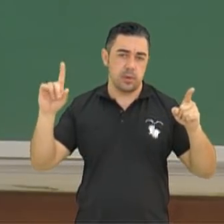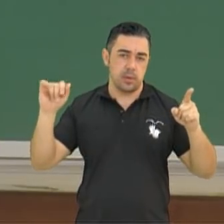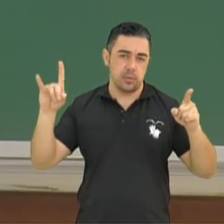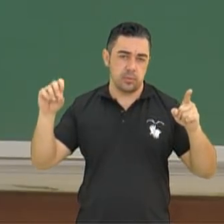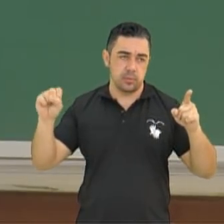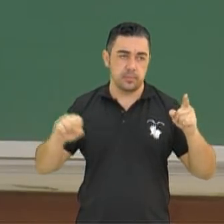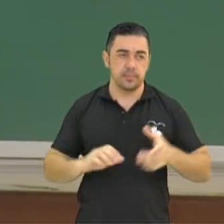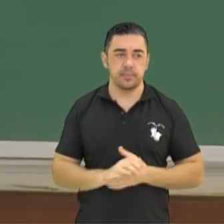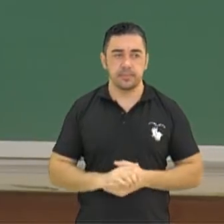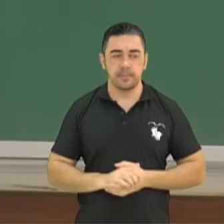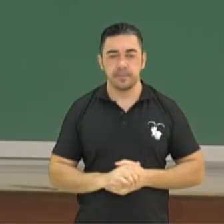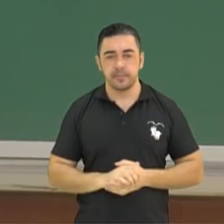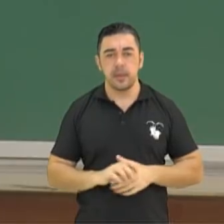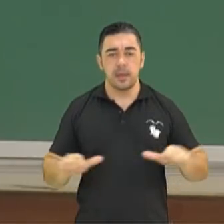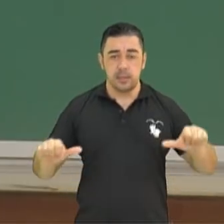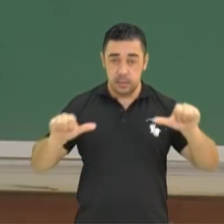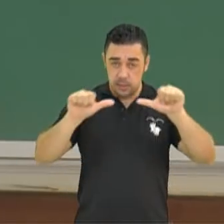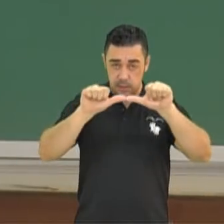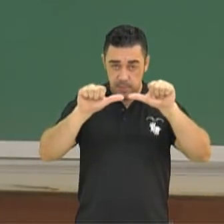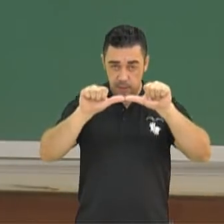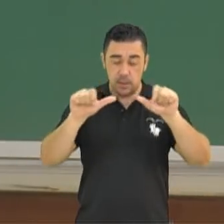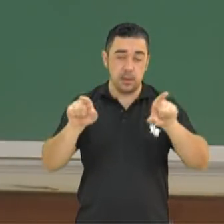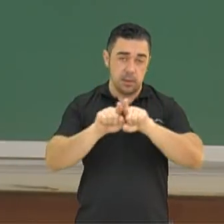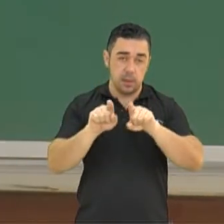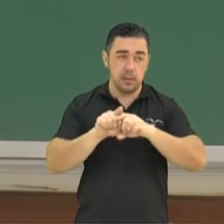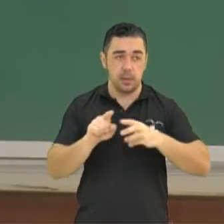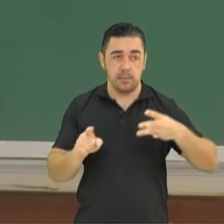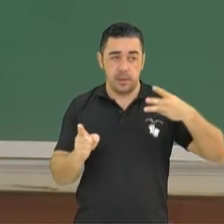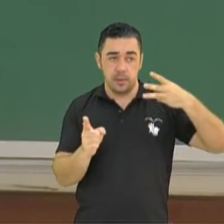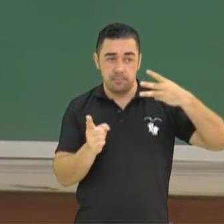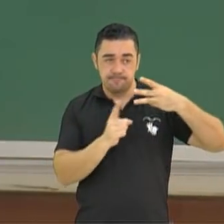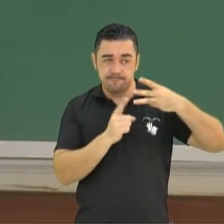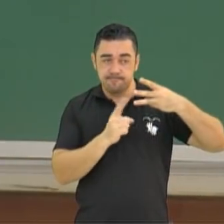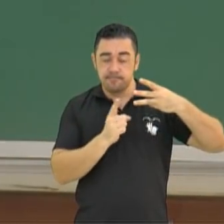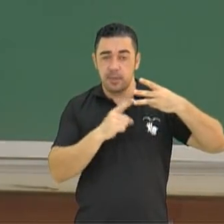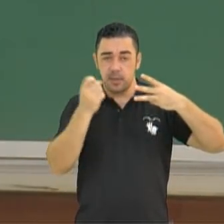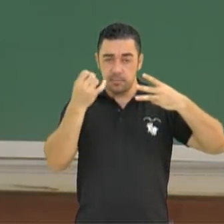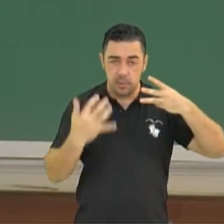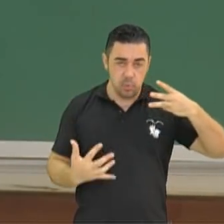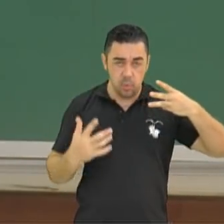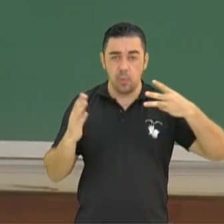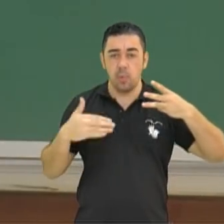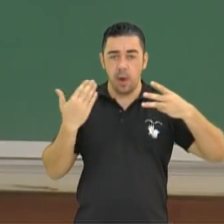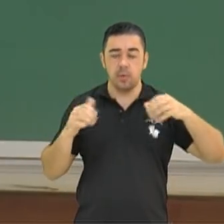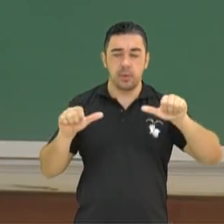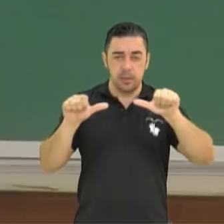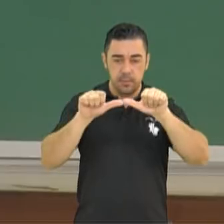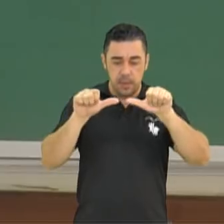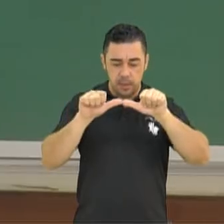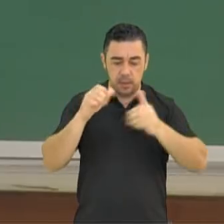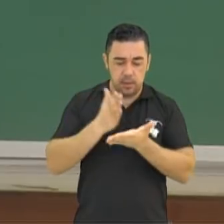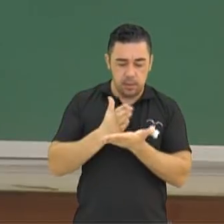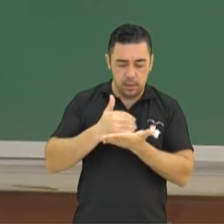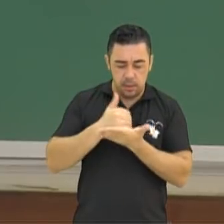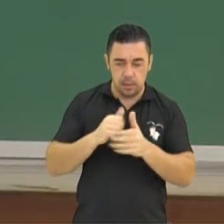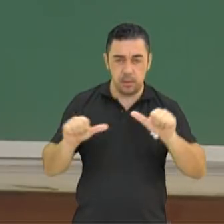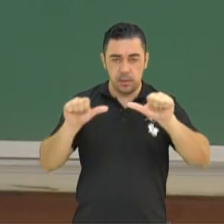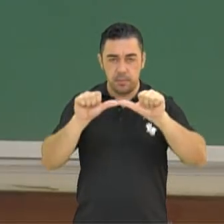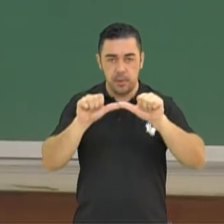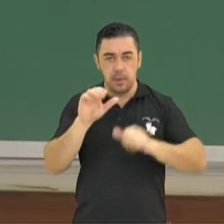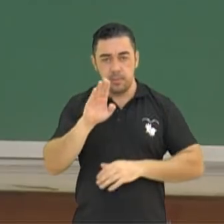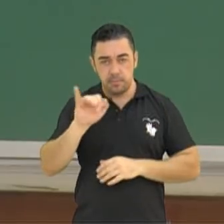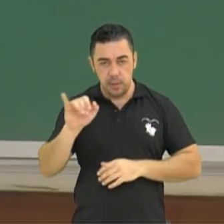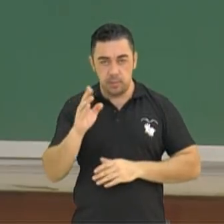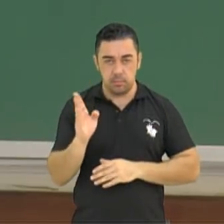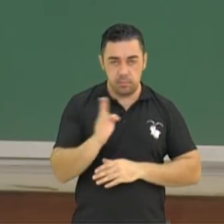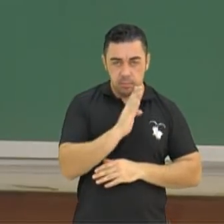os cordados. Simetria, que era o mais importante da aula de hoje, você identificar qual que é a simetria radial, a bilateral, e ainda lembrar